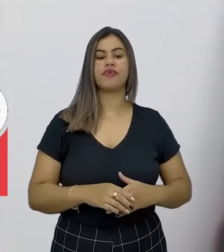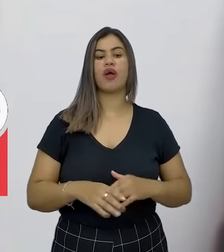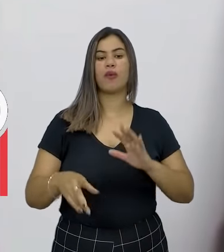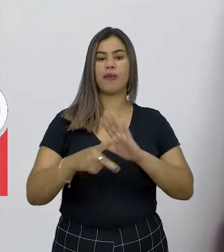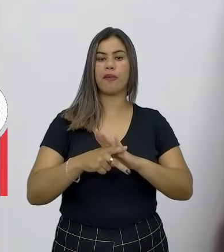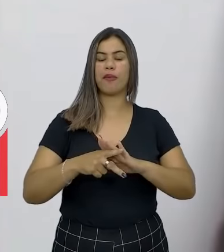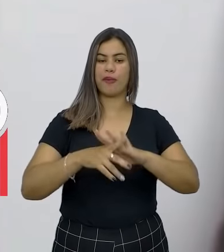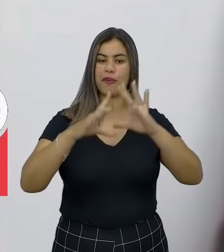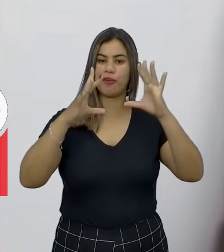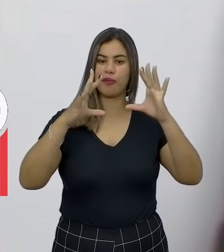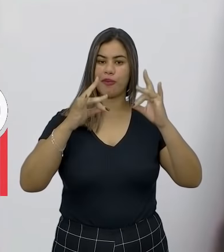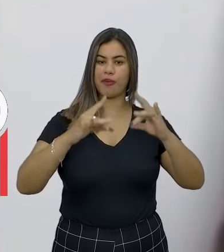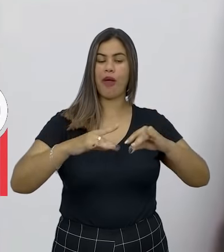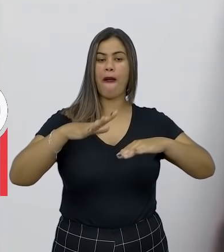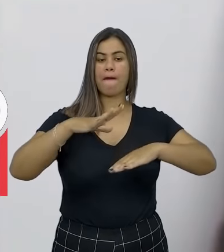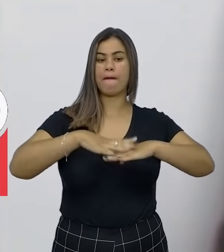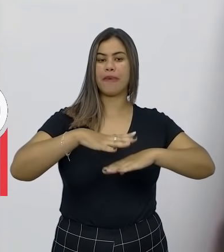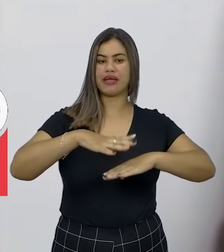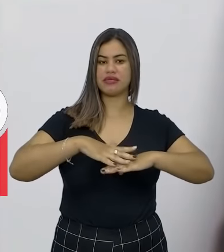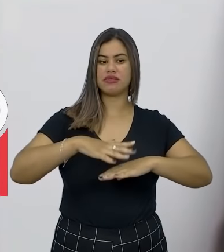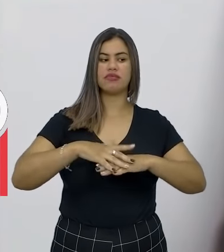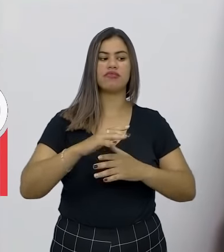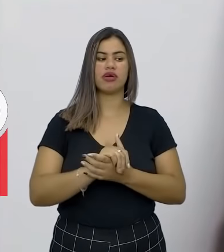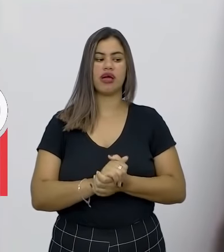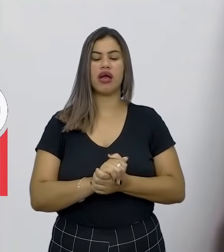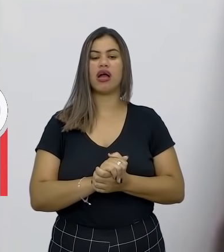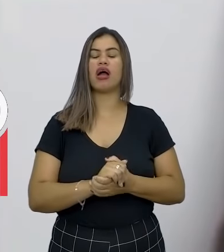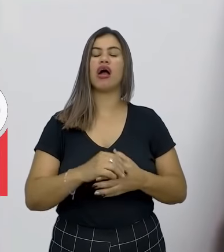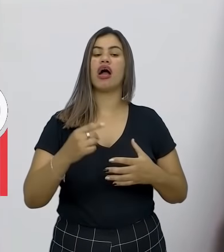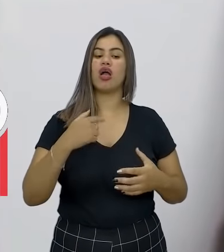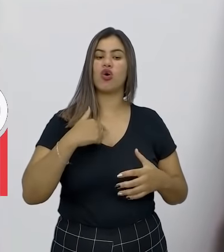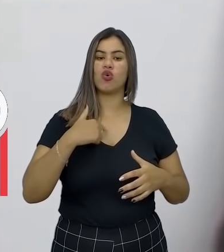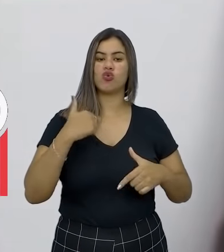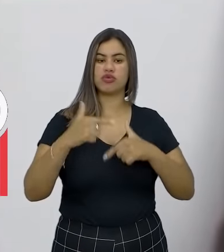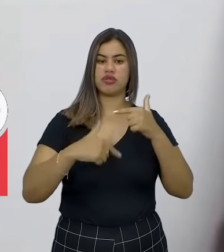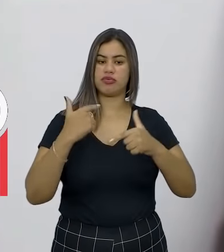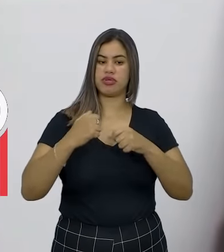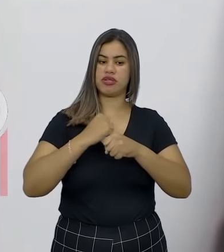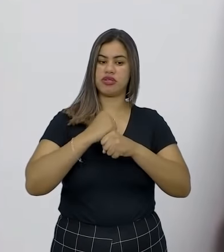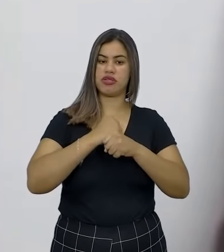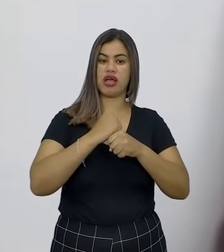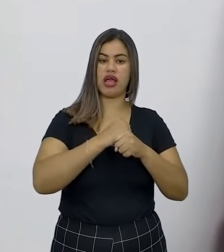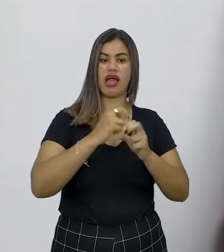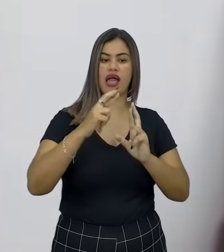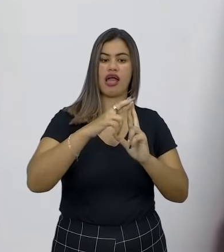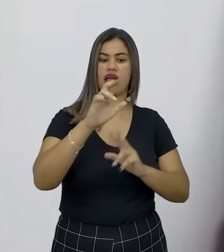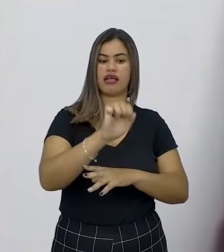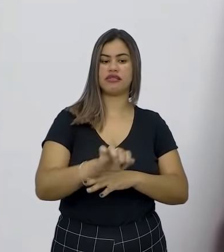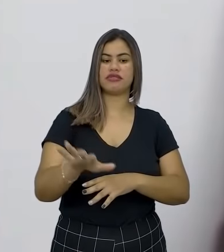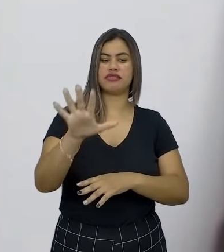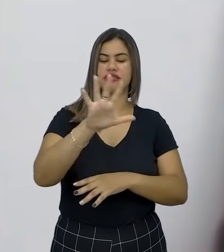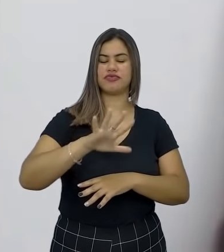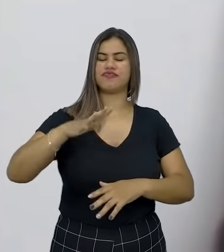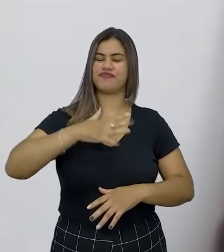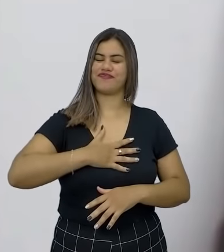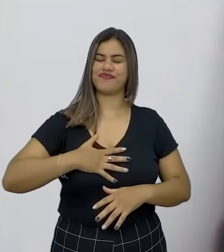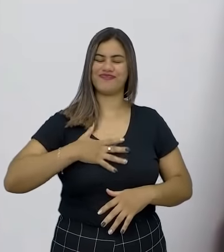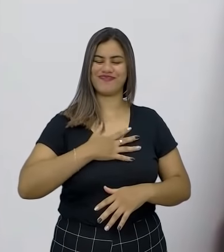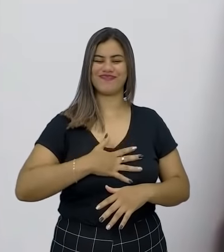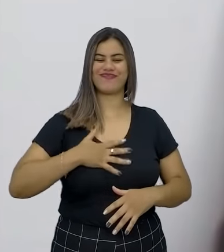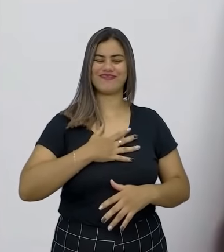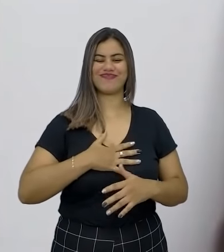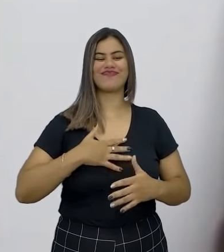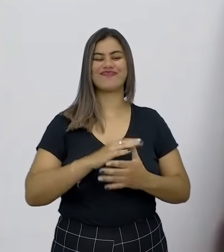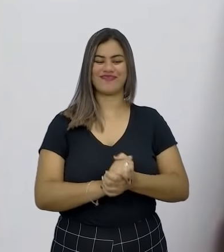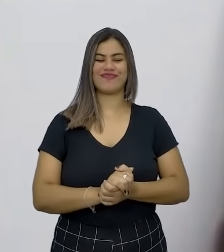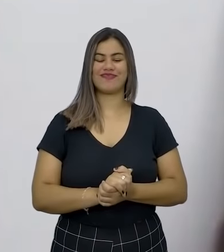mais importante, eu trabalhei muitos anos na rede estadual, me dediquei muitos anos à rede estadual, onde eu tenho um grande apreço,